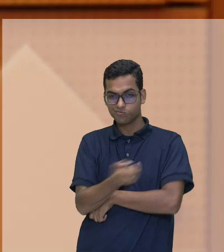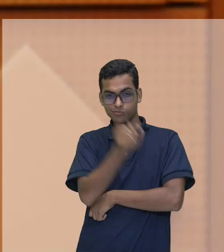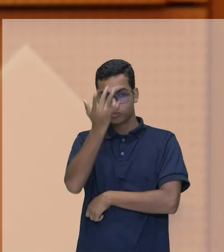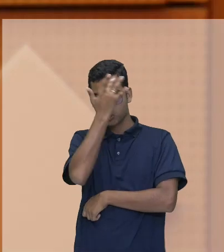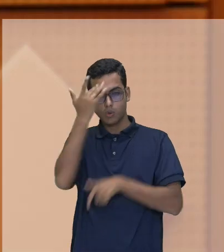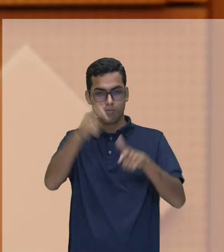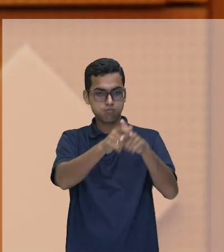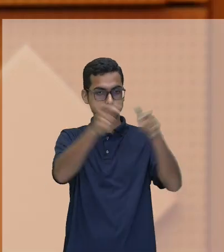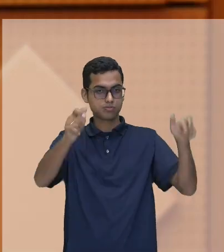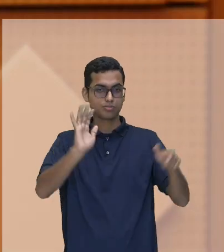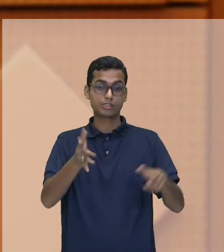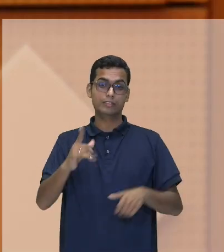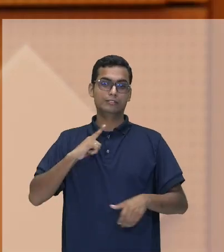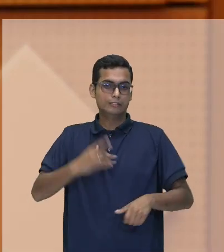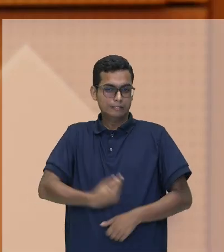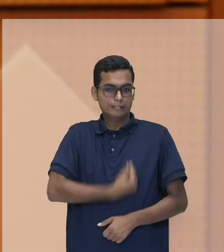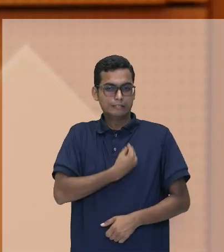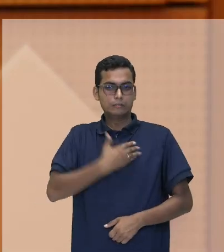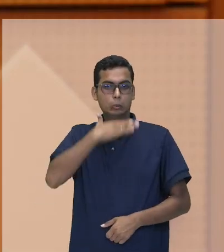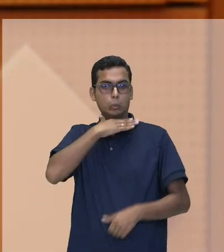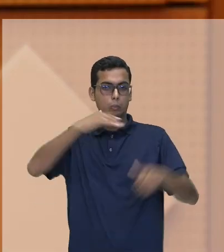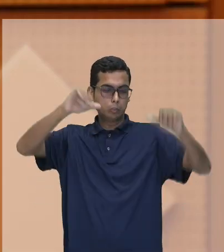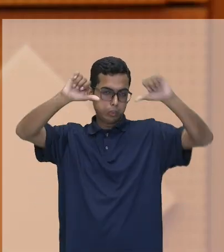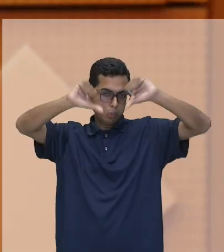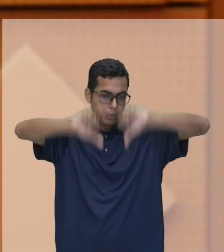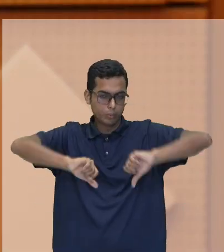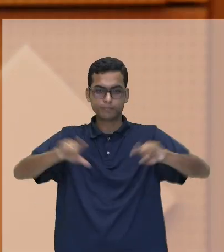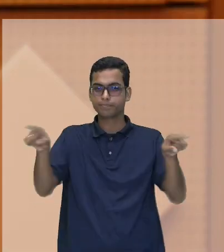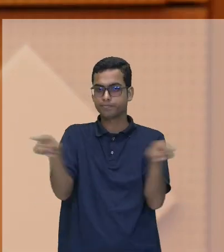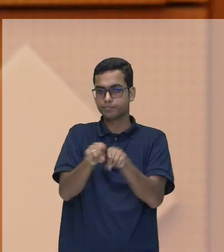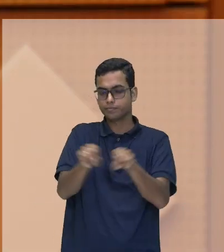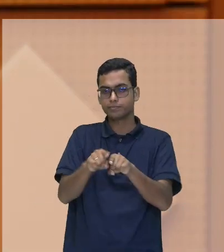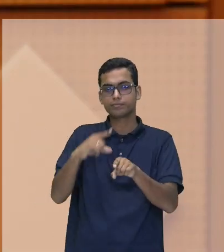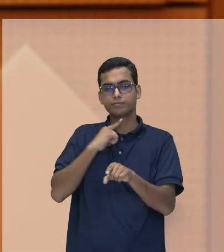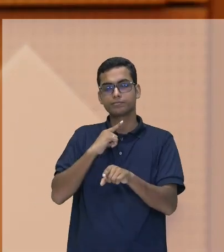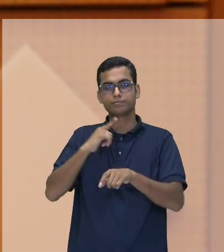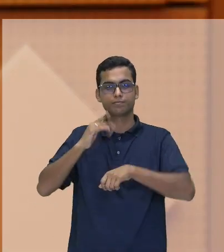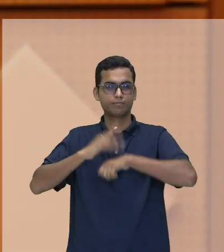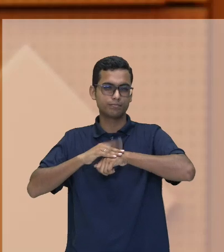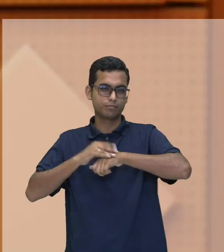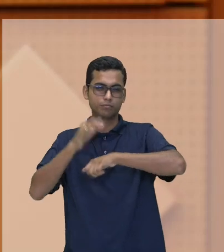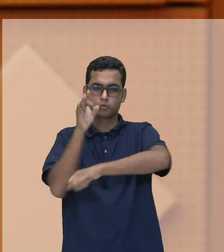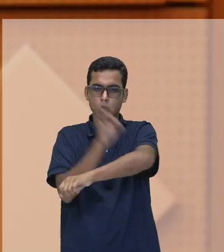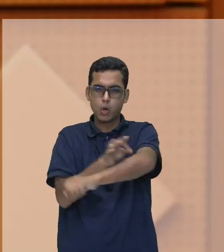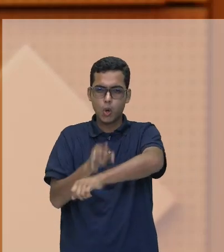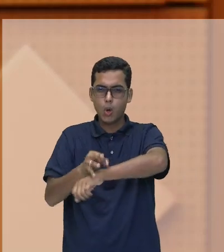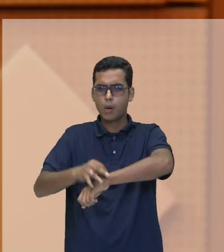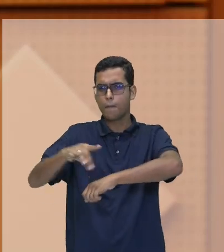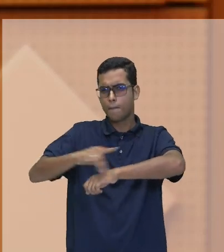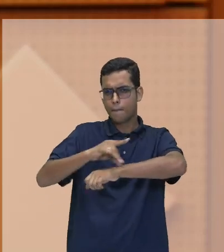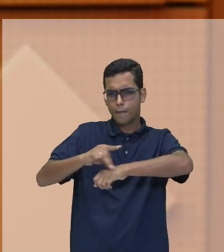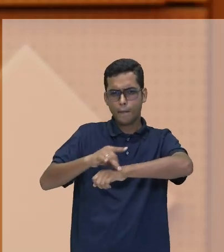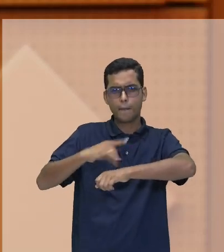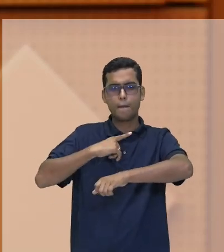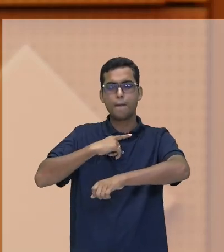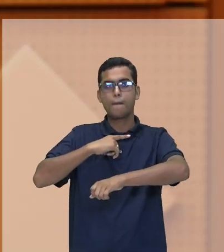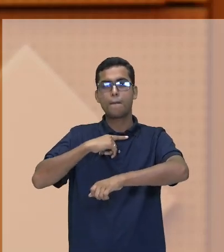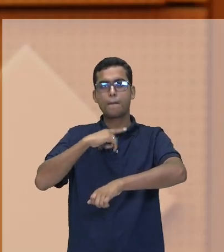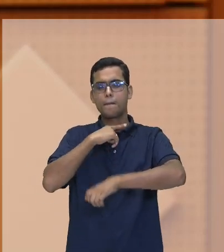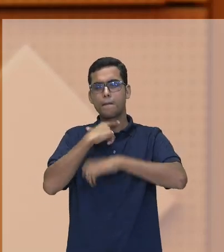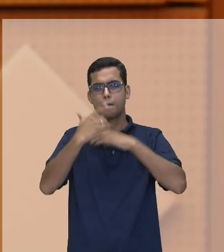contexto do final da Idade Média, esse período de transição para a Idade Moderna, certo?